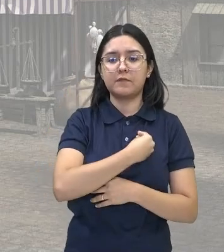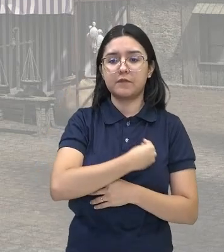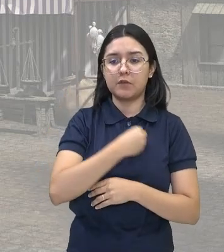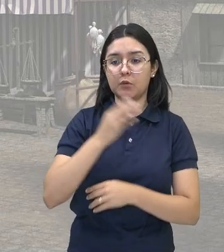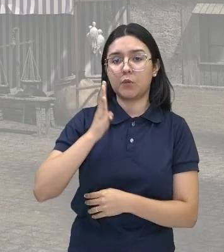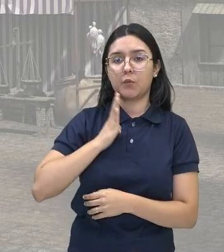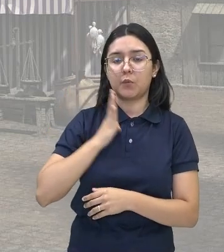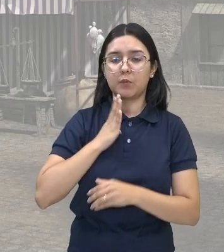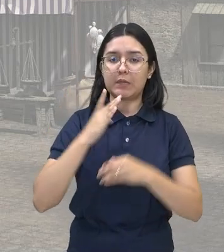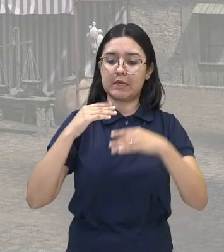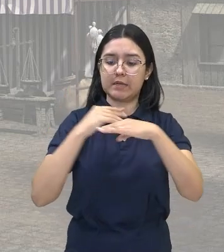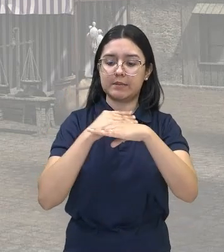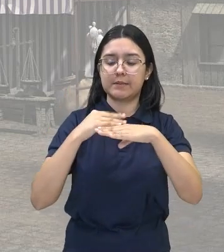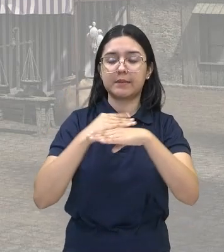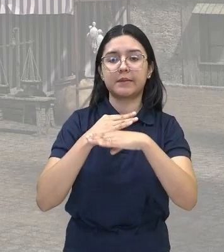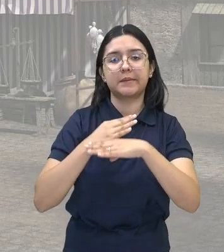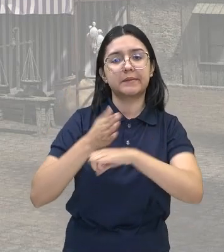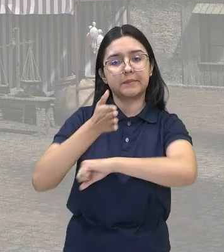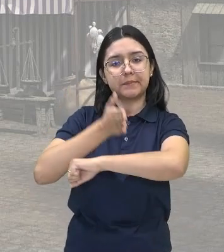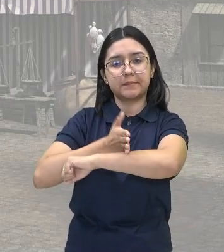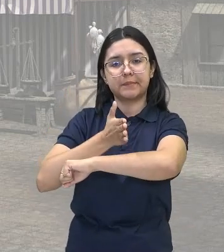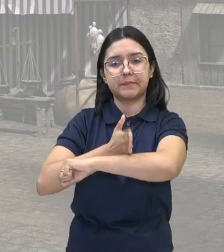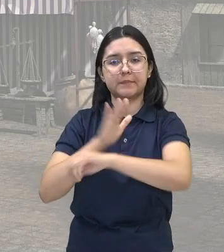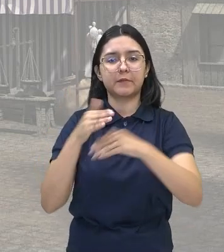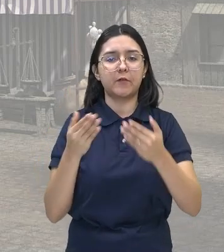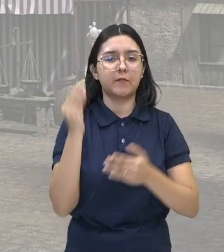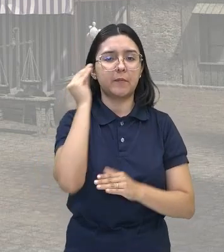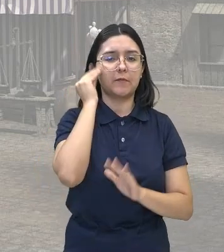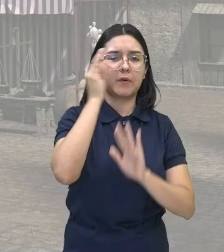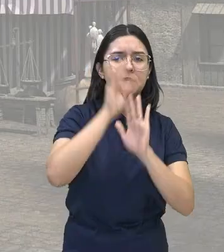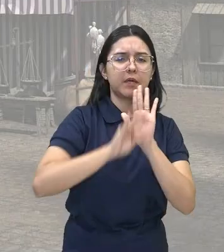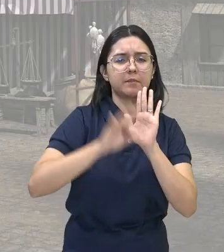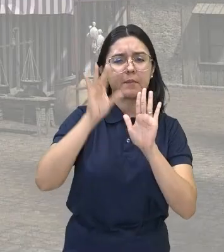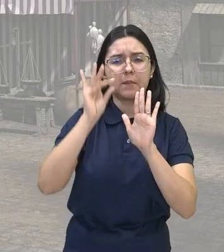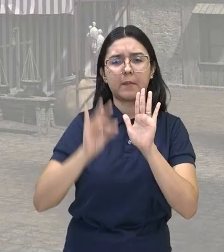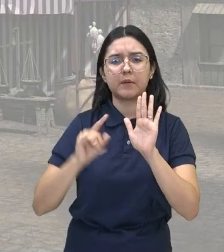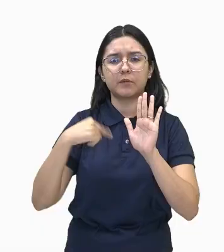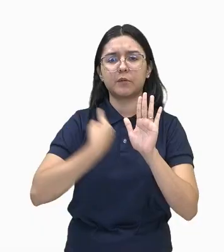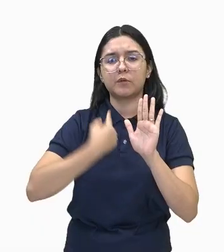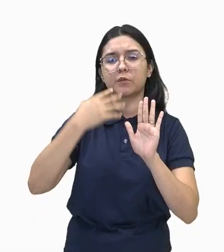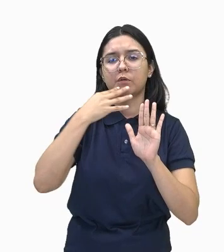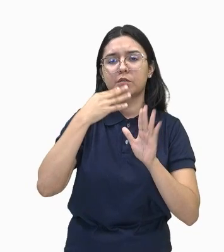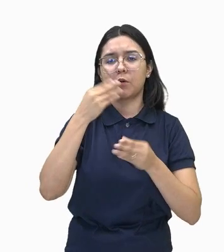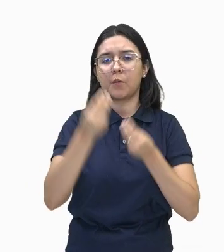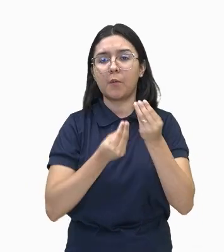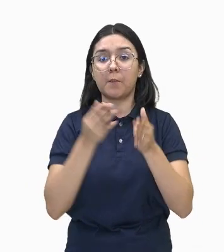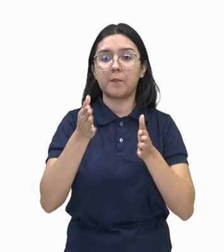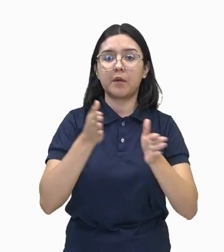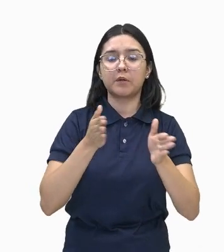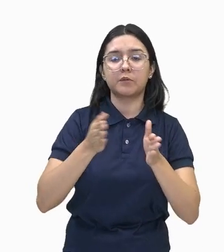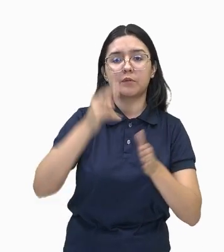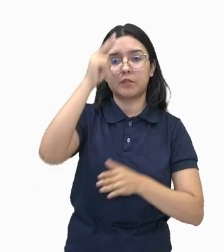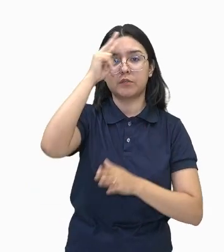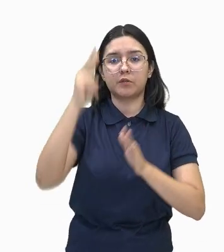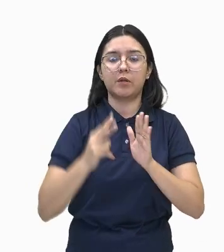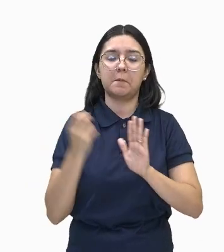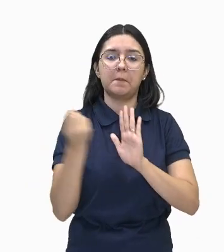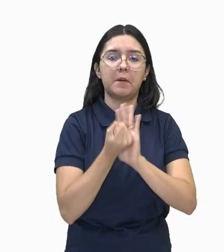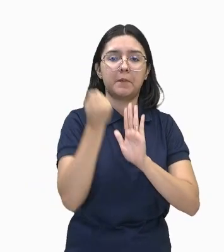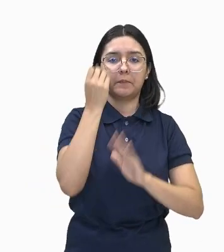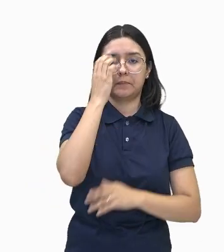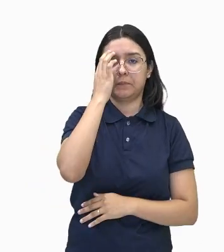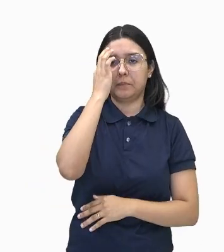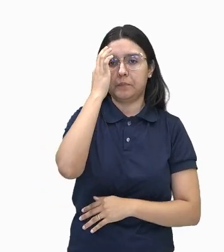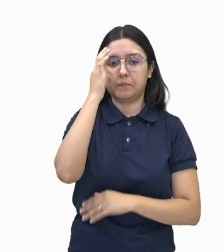as cidades medievais. Vamos ao texto, então, para a gente conhecer um pouco mais desse período histórico, galera. Vamos lá.